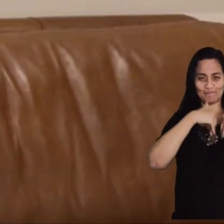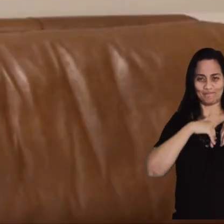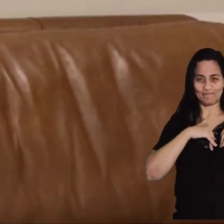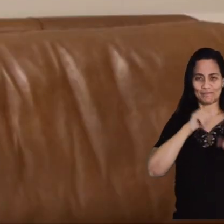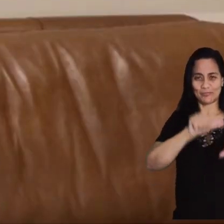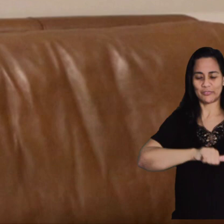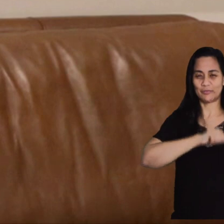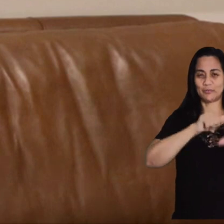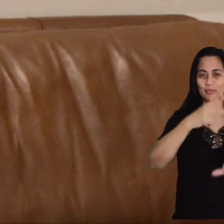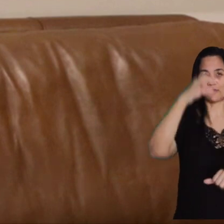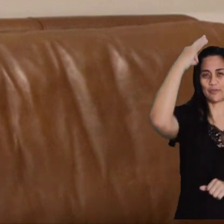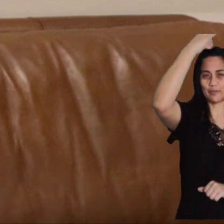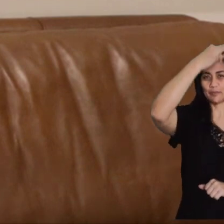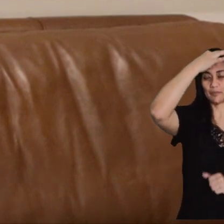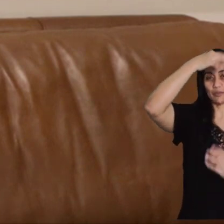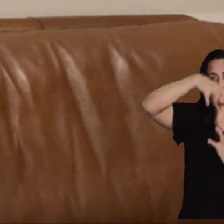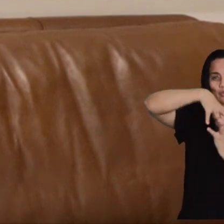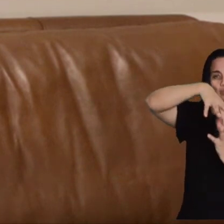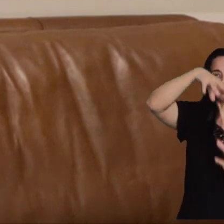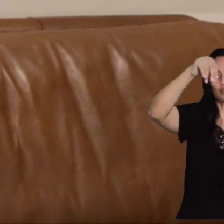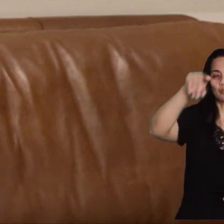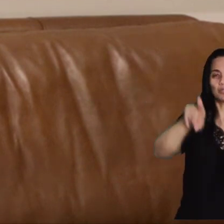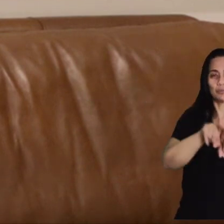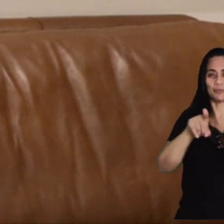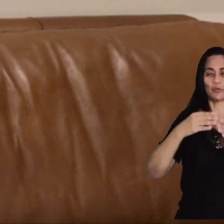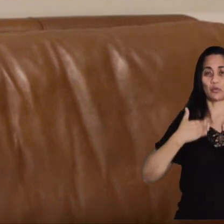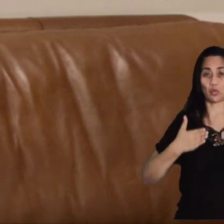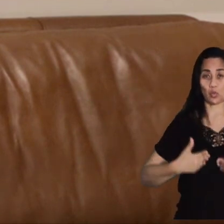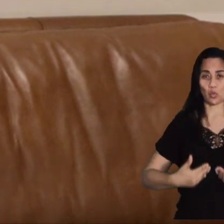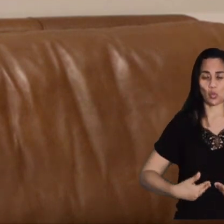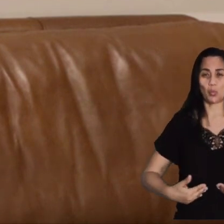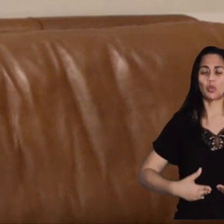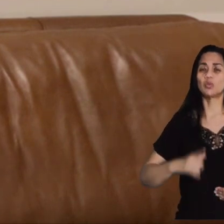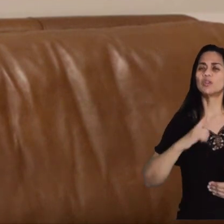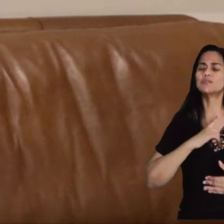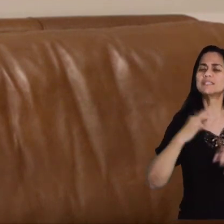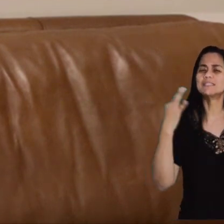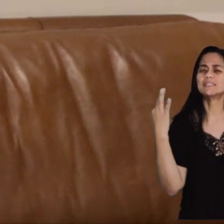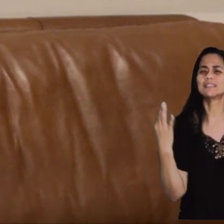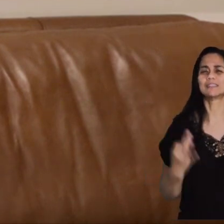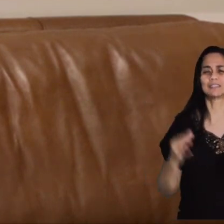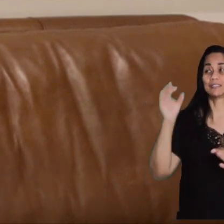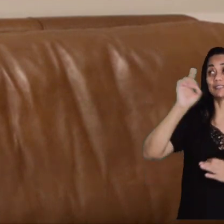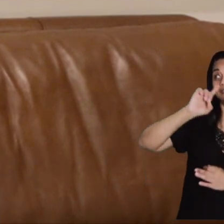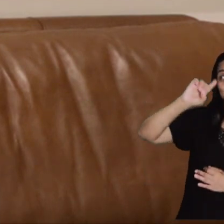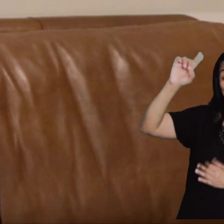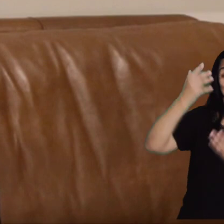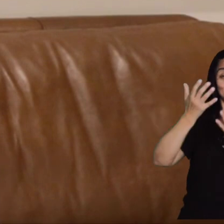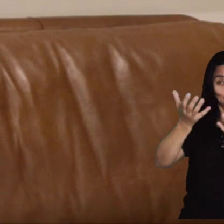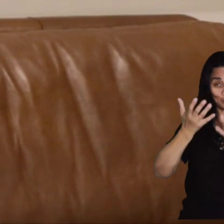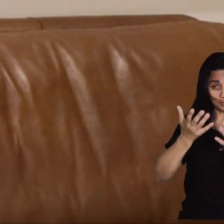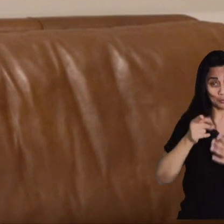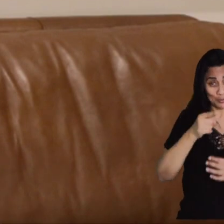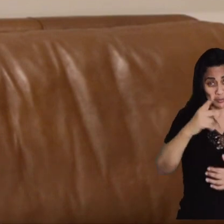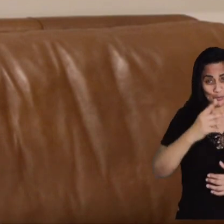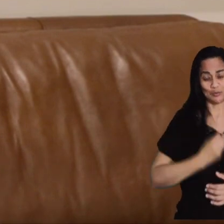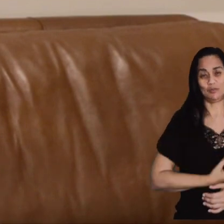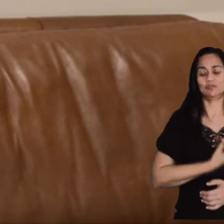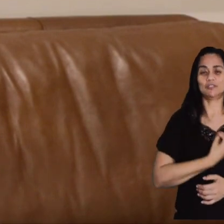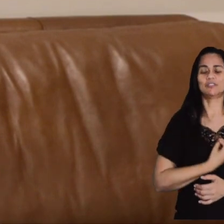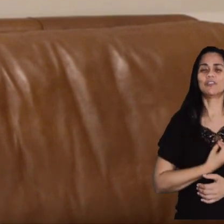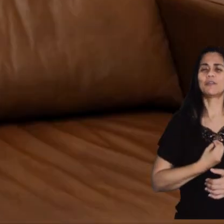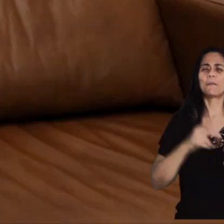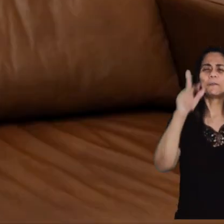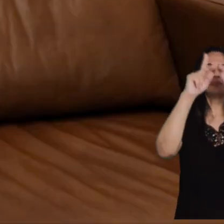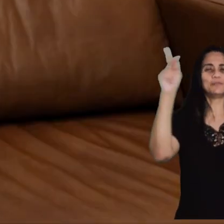te transformar, transformar o teu espírito, a tua alma, o teu corpo. Eu tenho certeza que é isso o desejo do Senhor para a